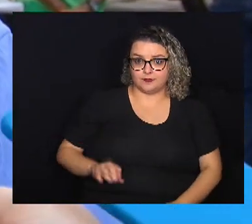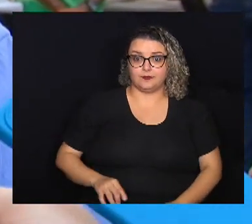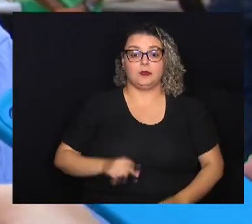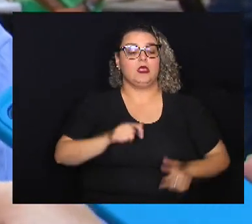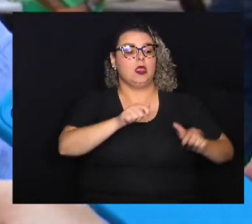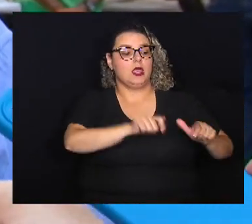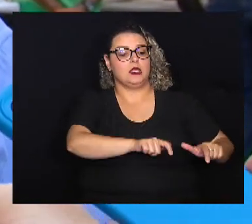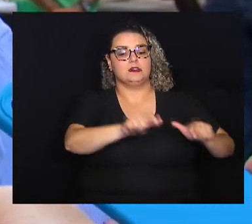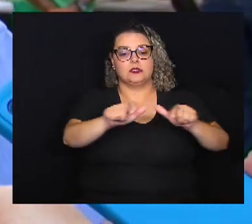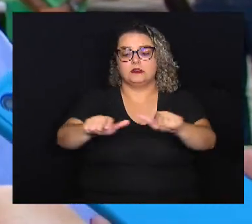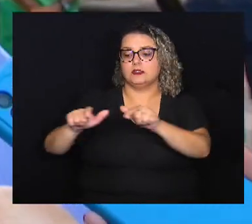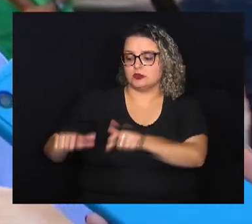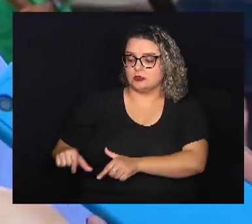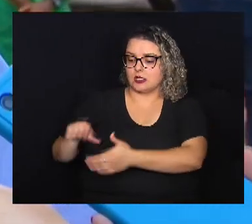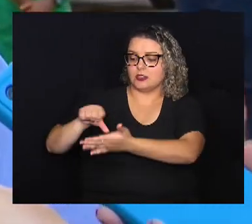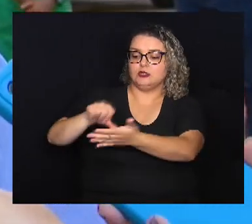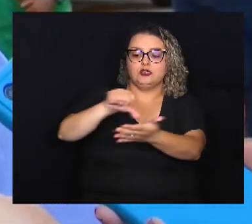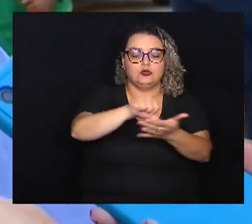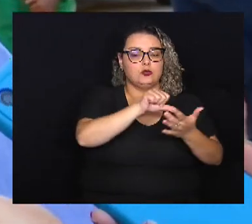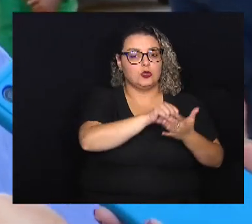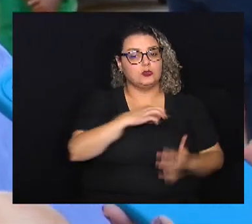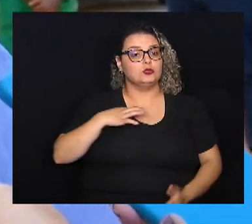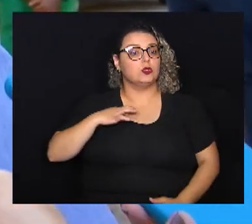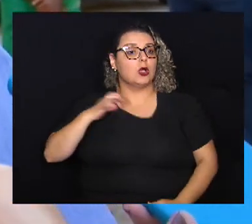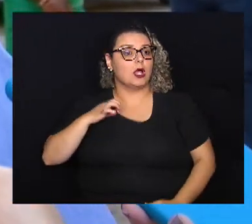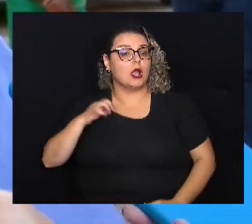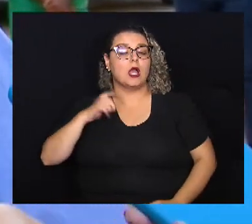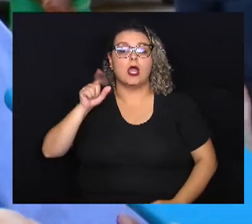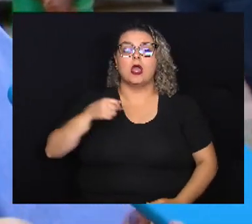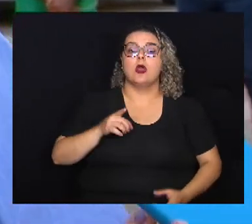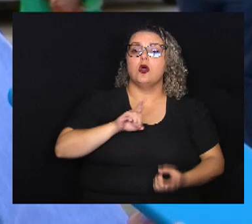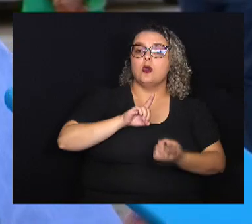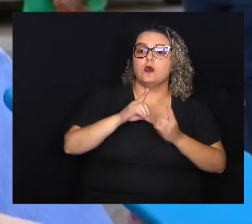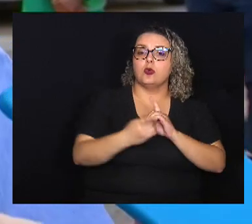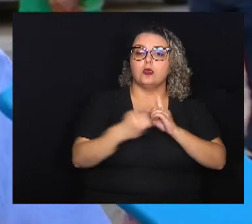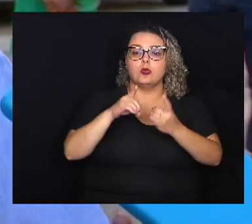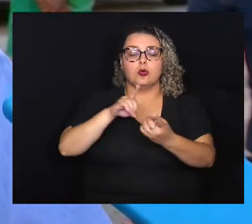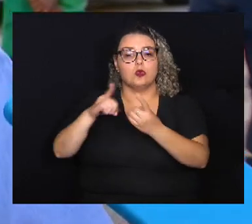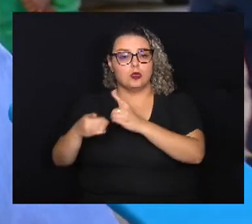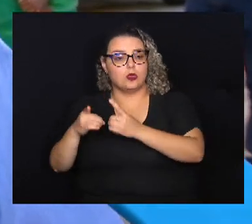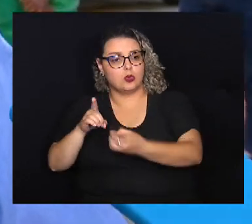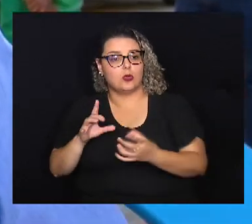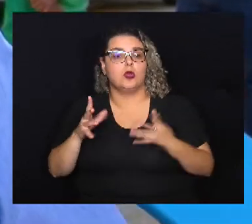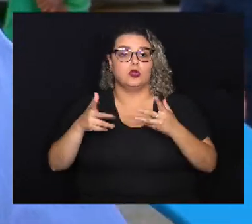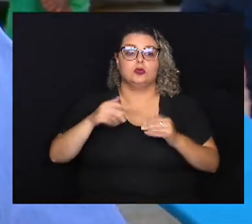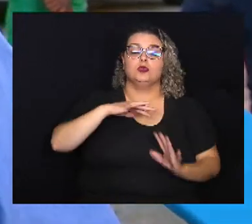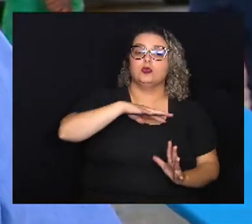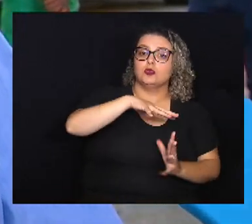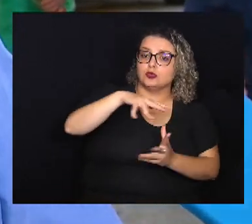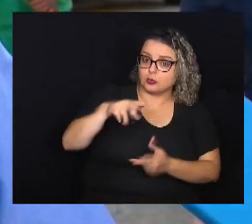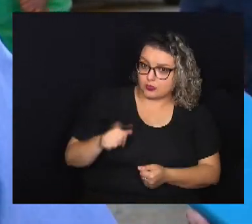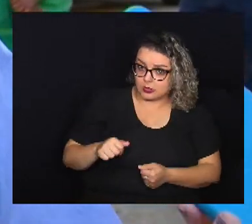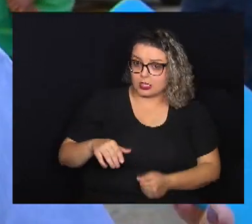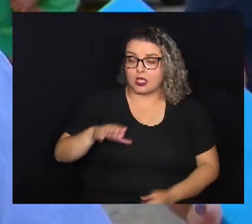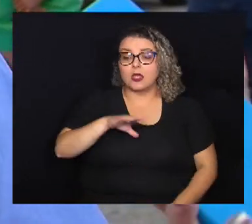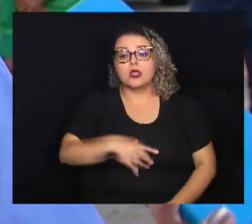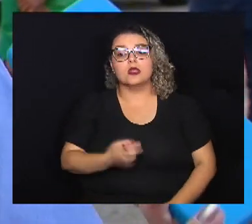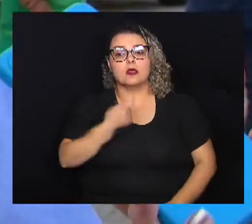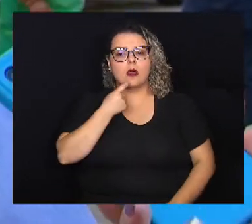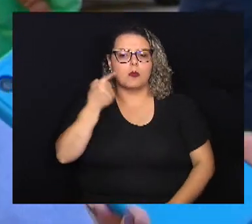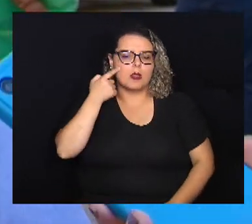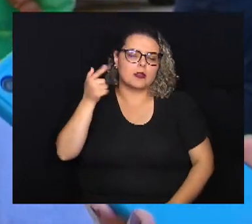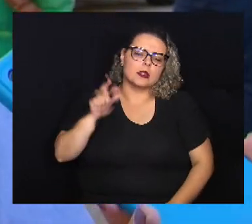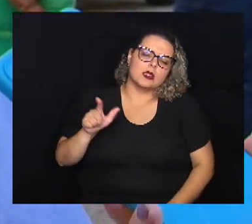entrega voluntária é uma dinâmica que vem sendo usado em todo o mundo. E Campinas, claro,